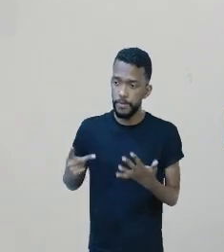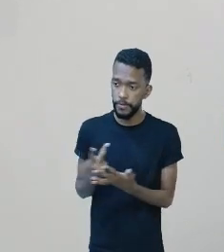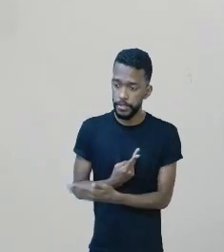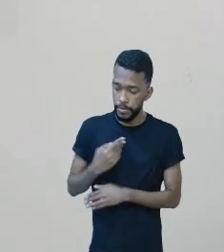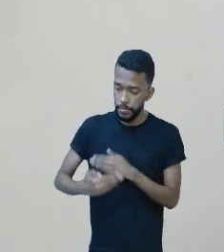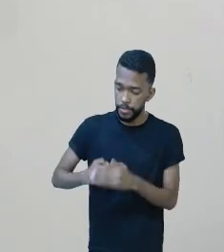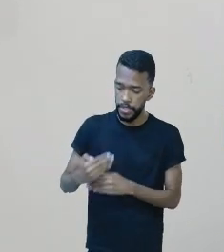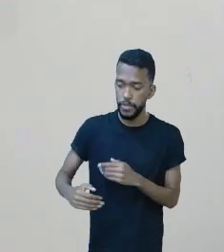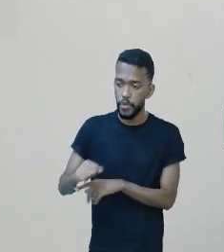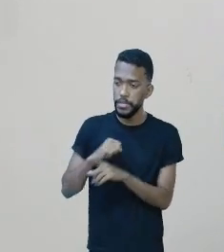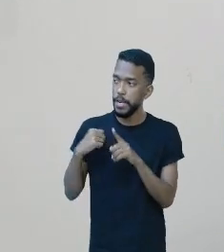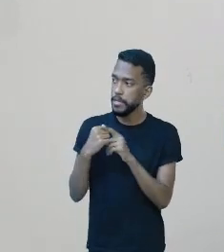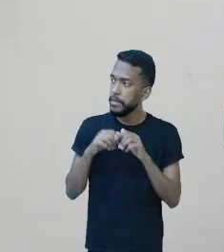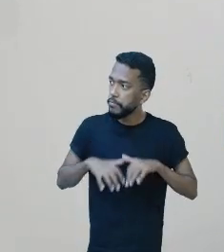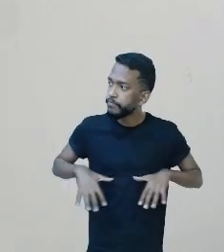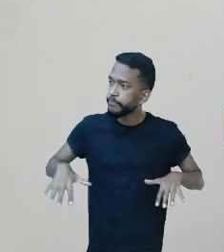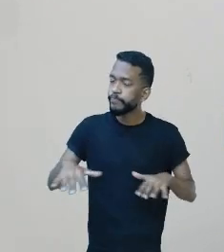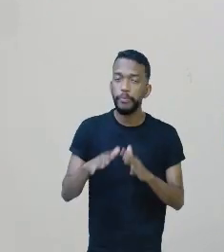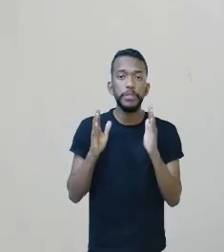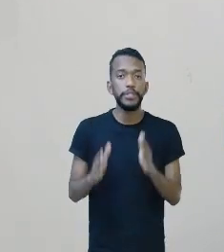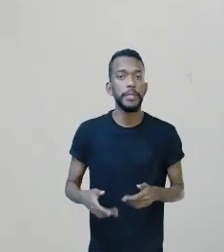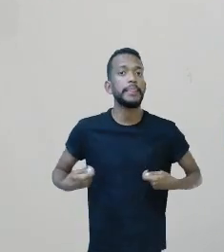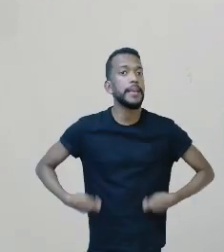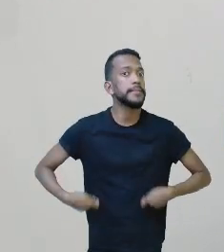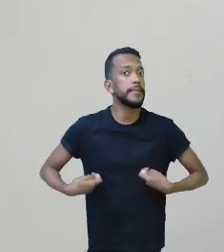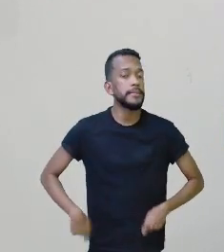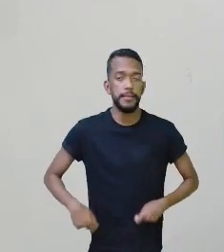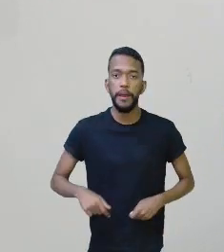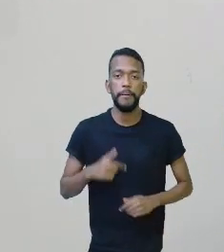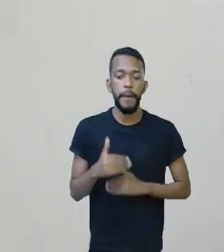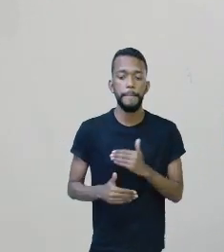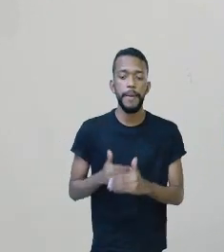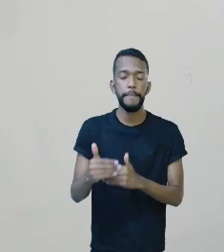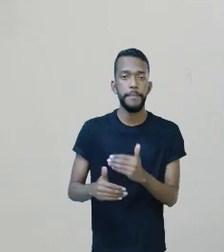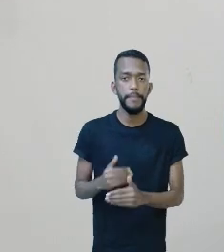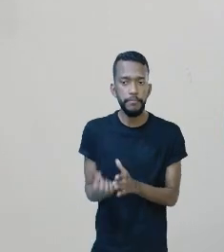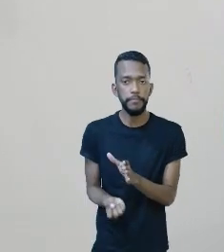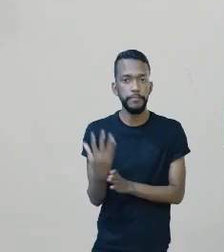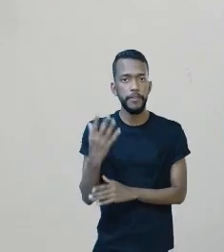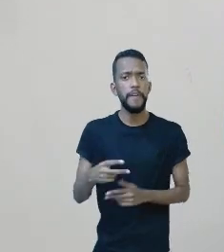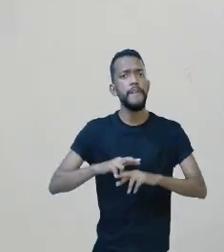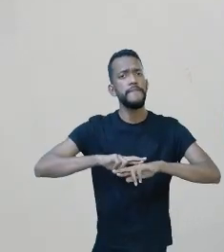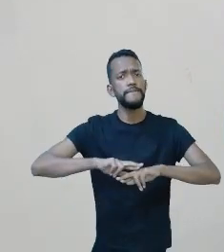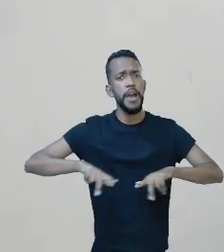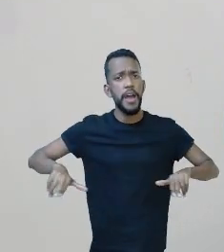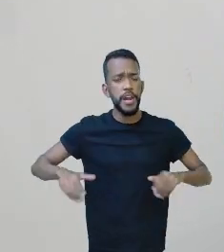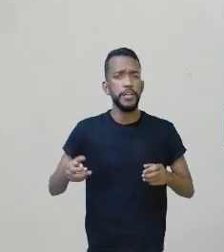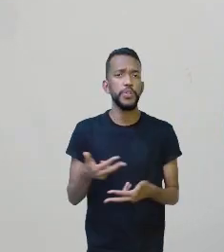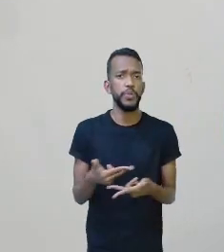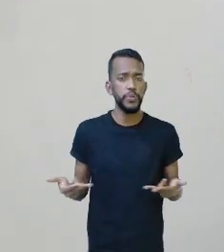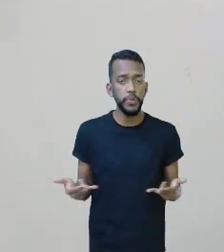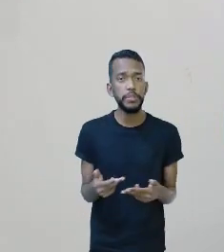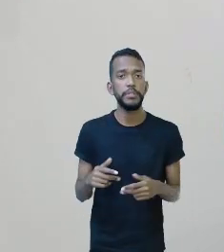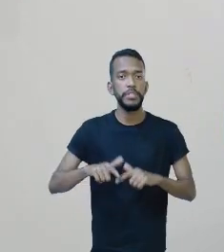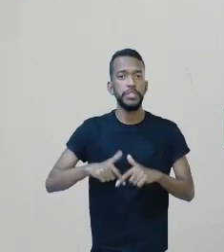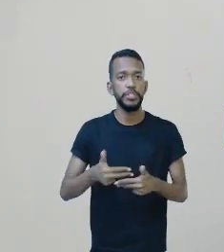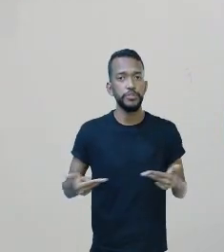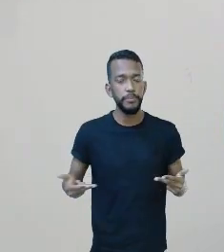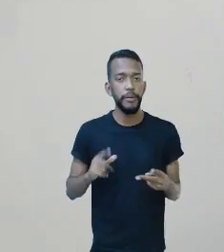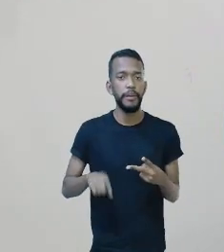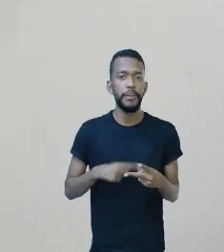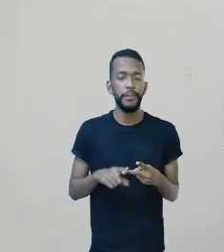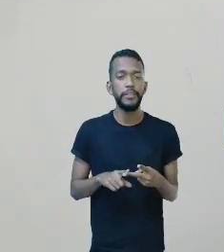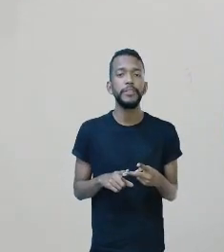processo de socialização, foi necessária a construção de várias coisas, né? Instrumentos para